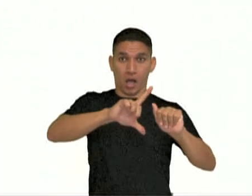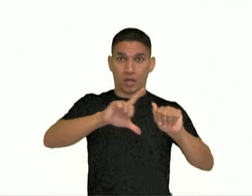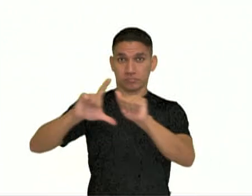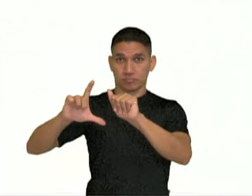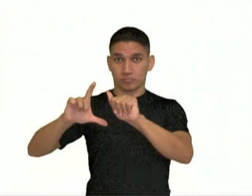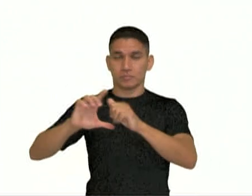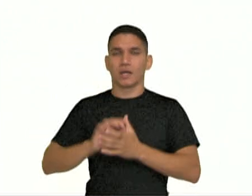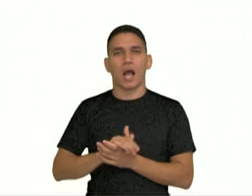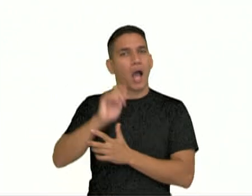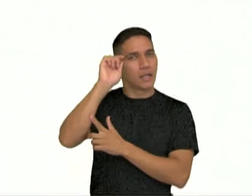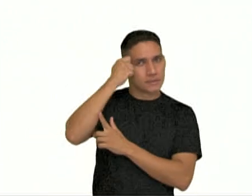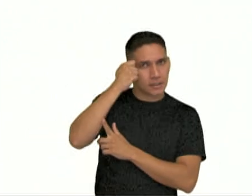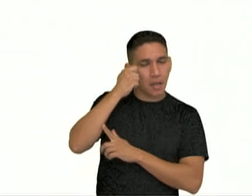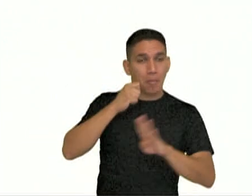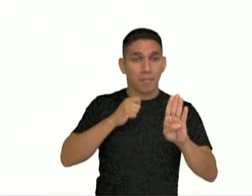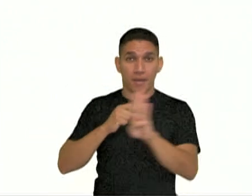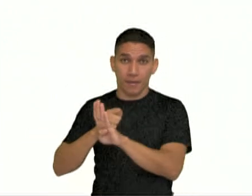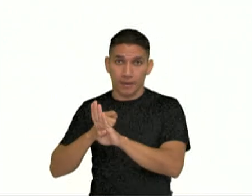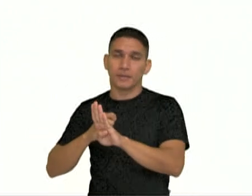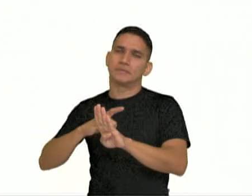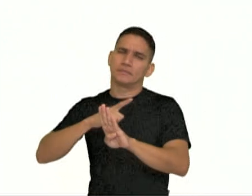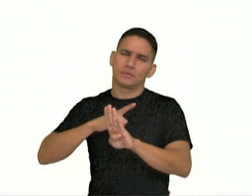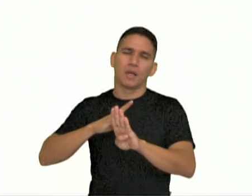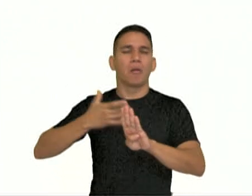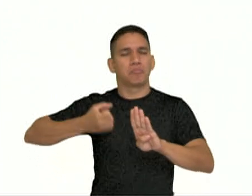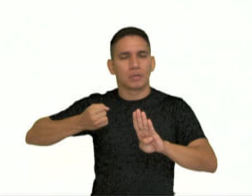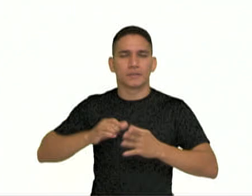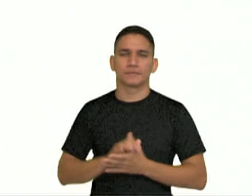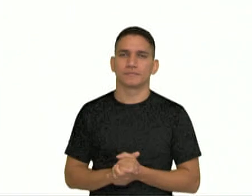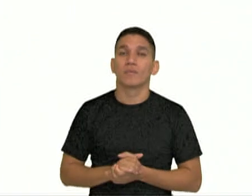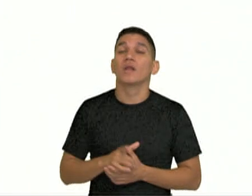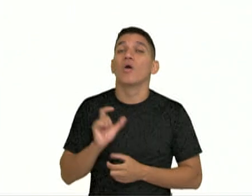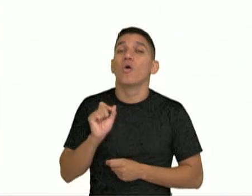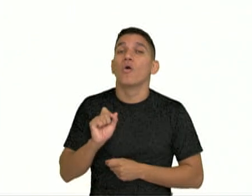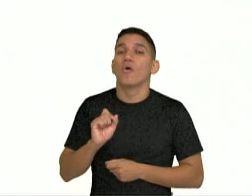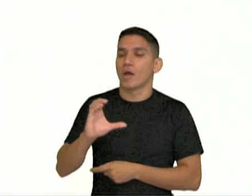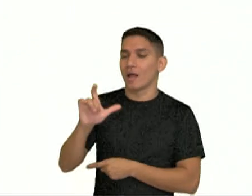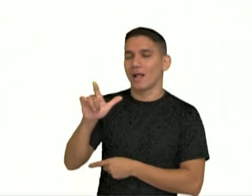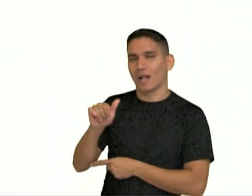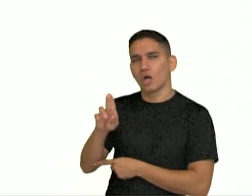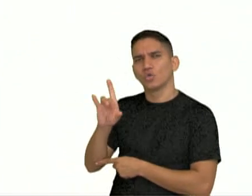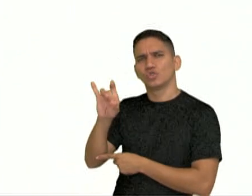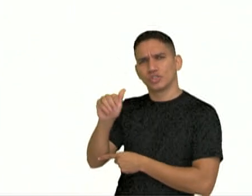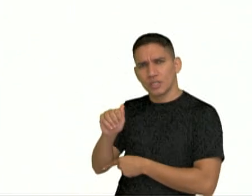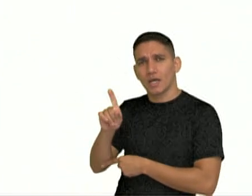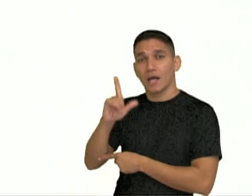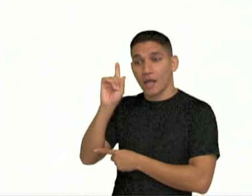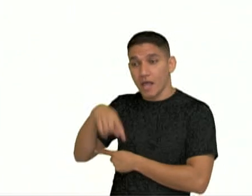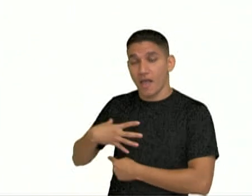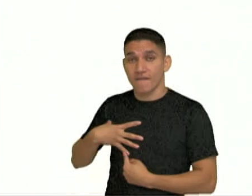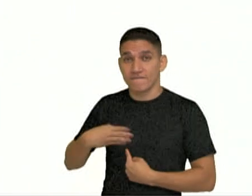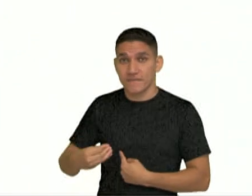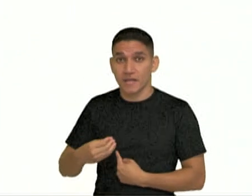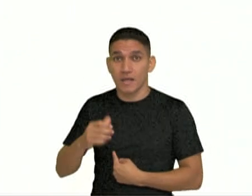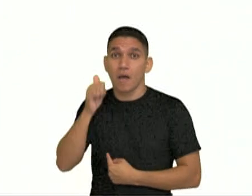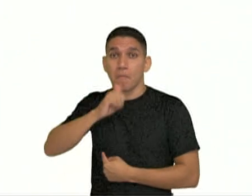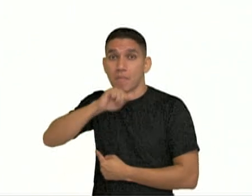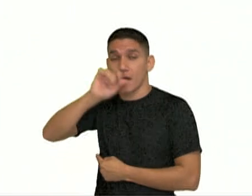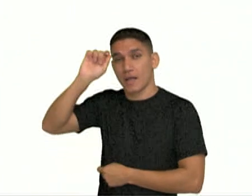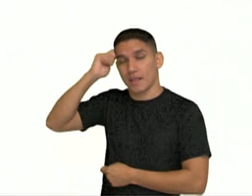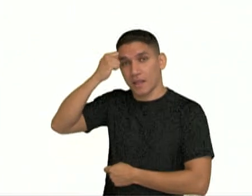branco, azinho-azinho, bezinho-bezinho. Cláudia é mulata média. Filha de mãe negra, casa-se com Mário, que é